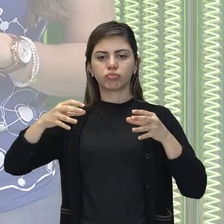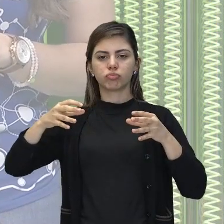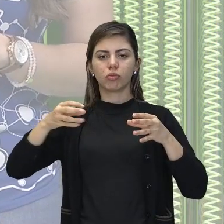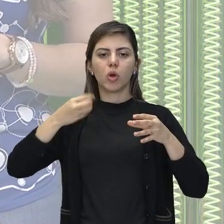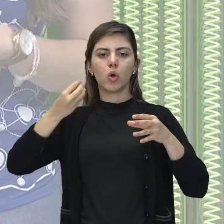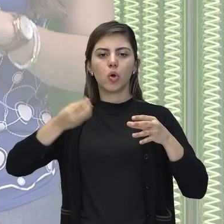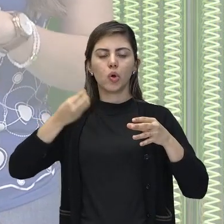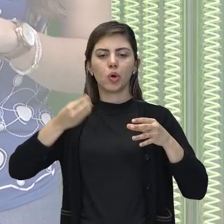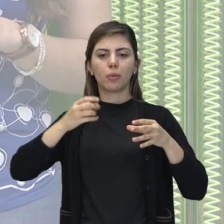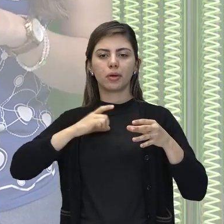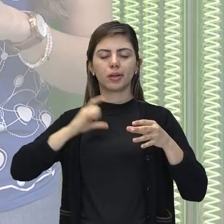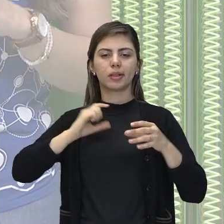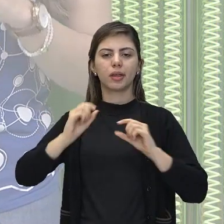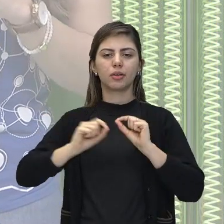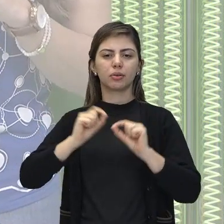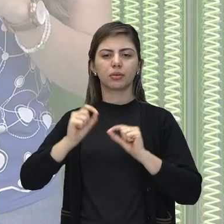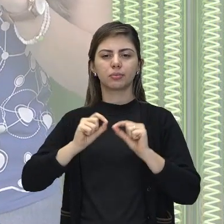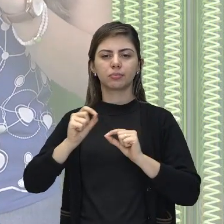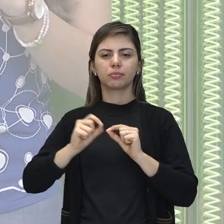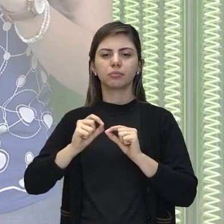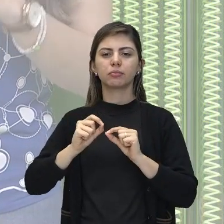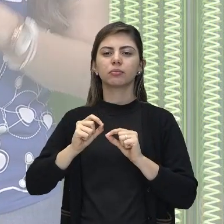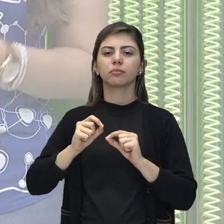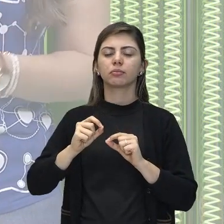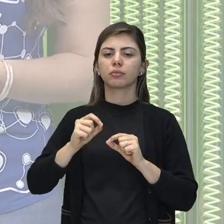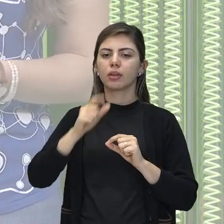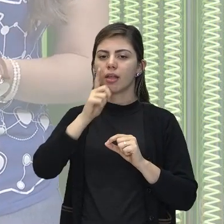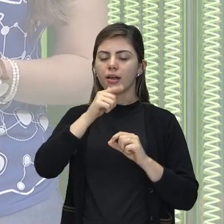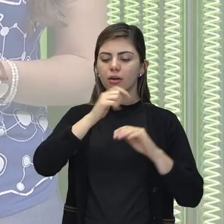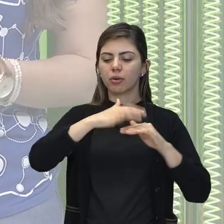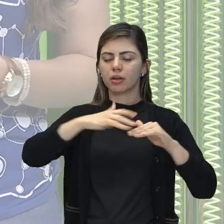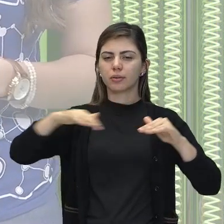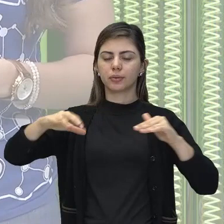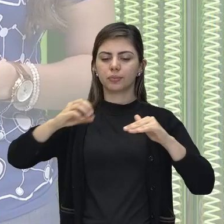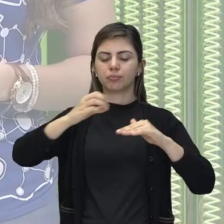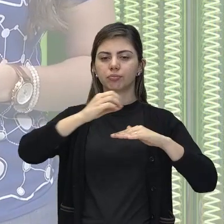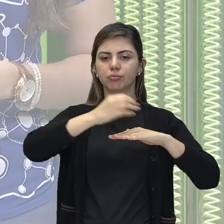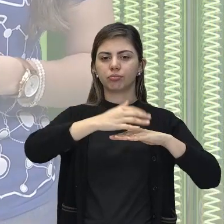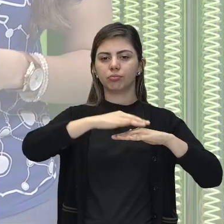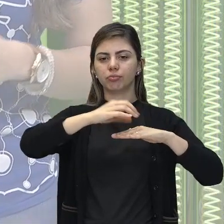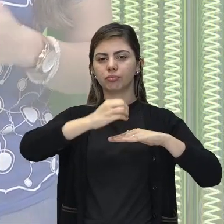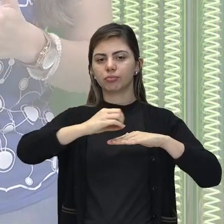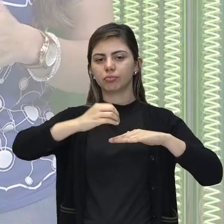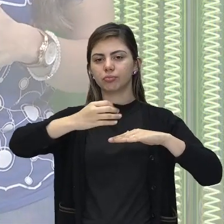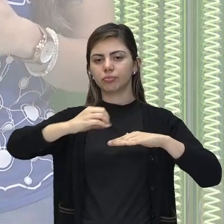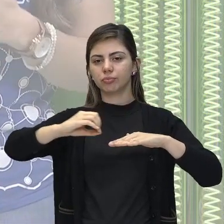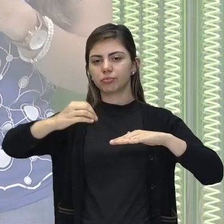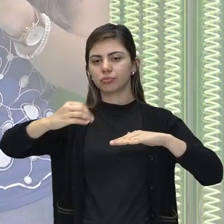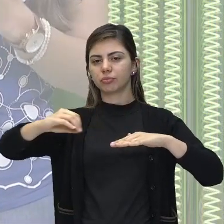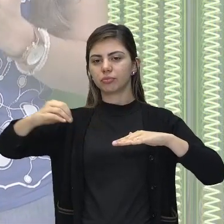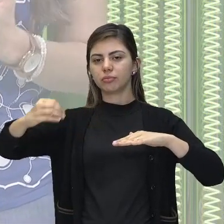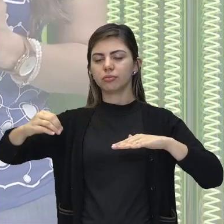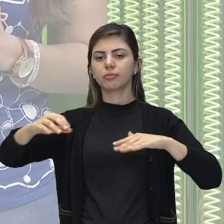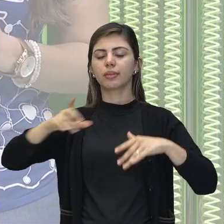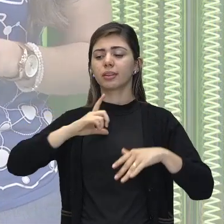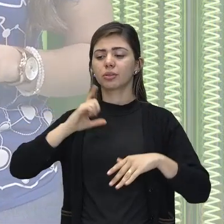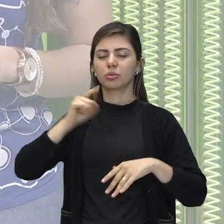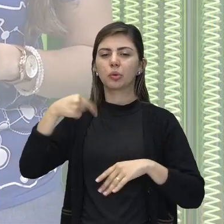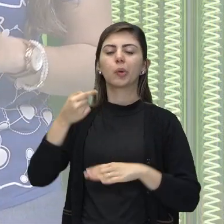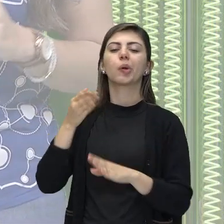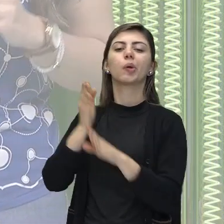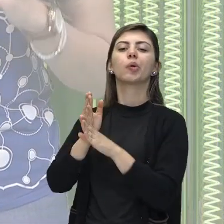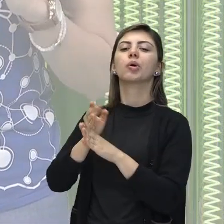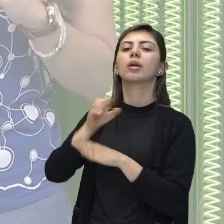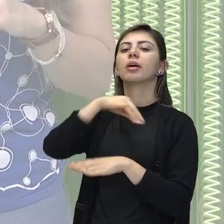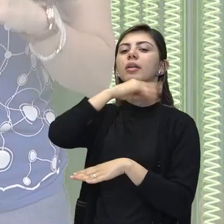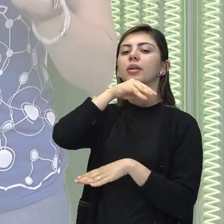essa colônia fique boiando na água, né? A caravela portuguesa ela é encontrada em oceanos,